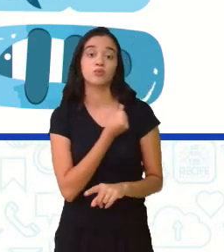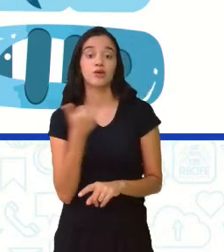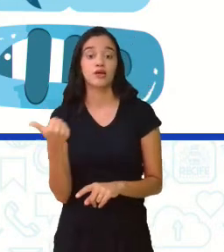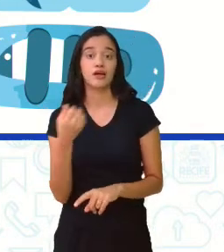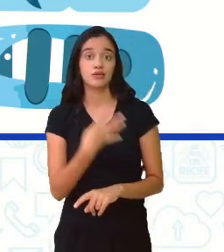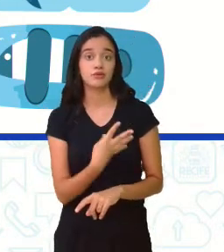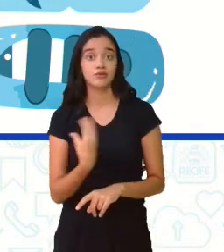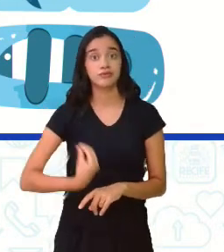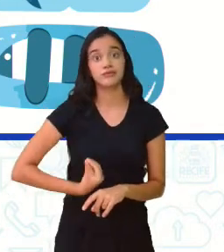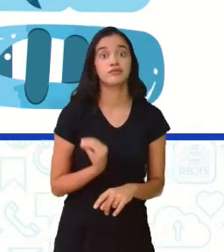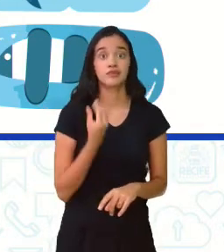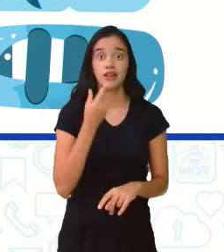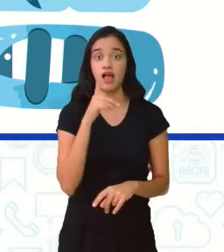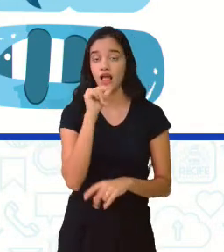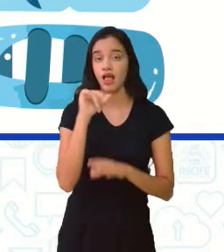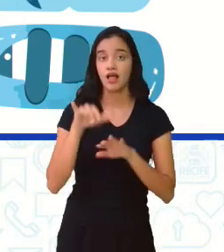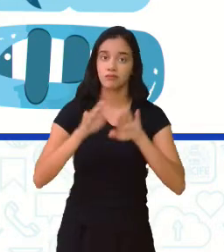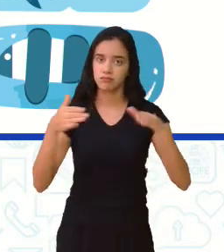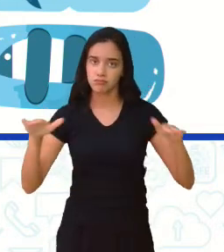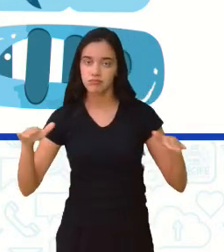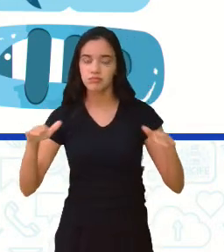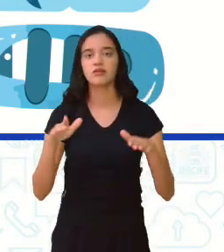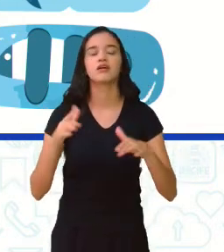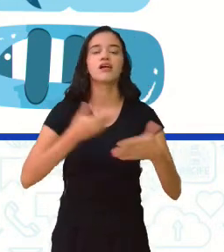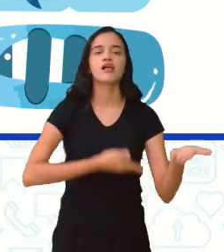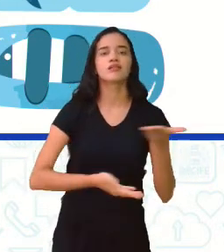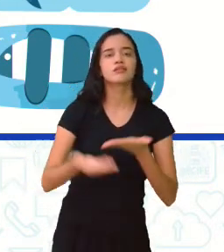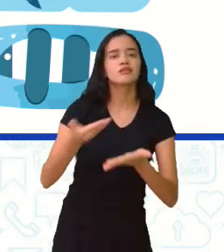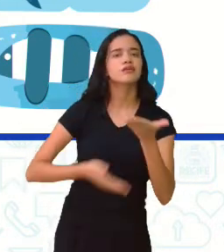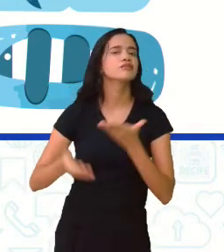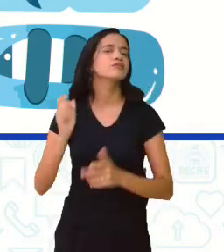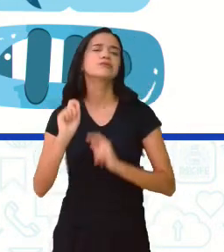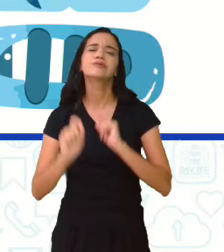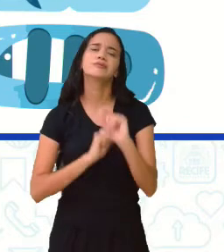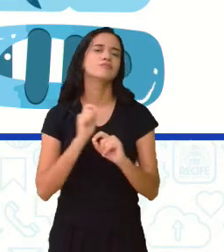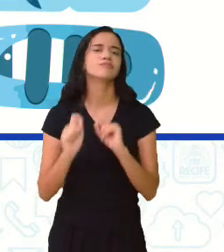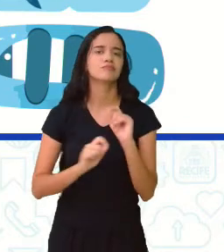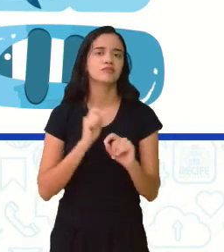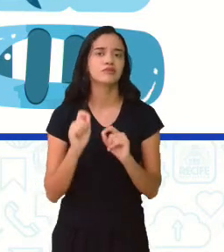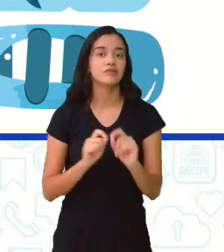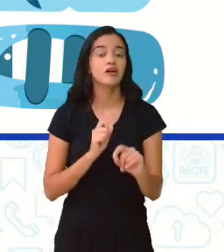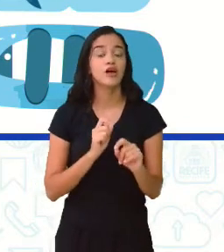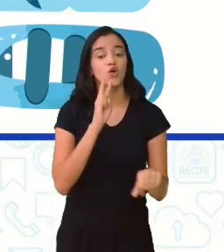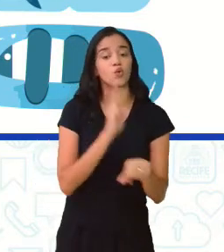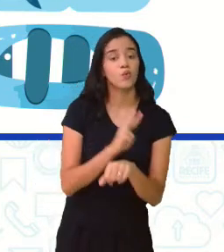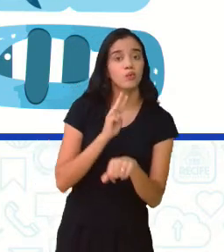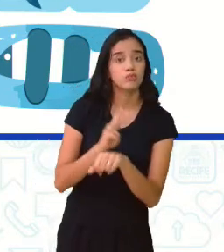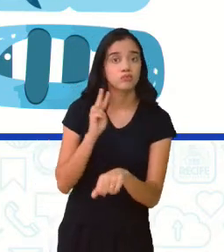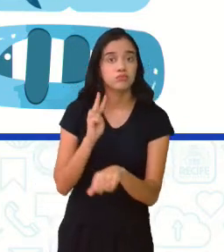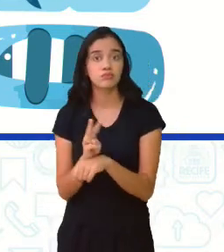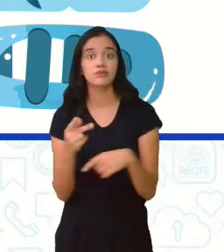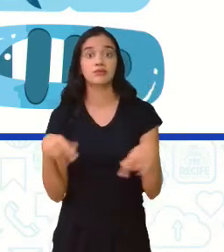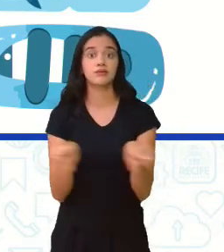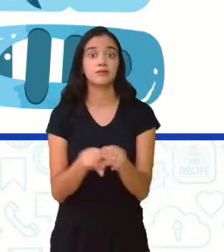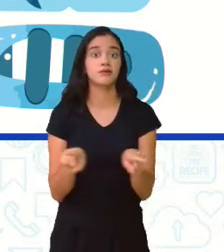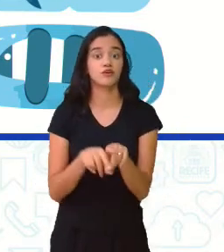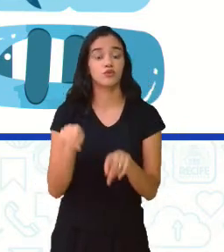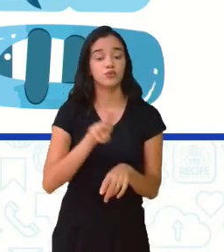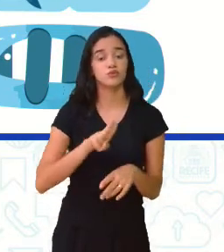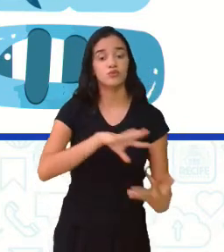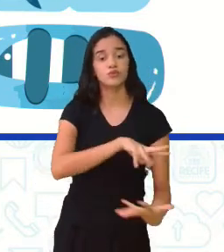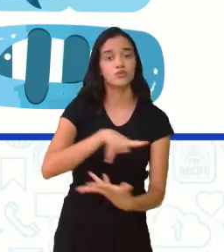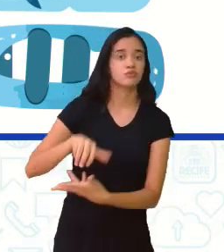na água. Então, esse objetivo 14, ele está relacionado com o quê, prof? Conservação e uso sustentável